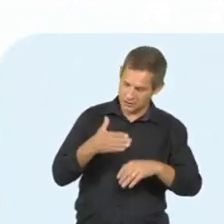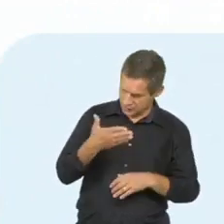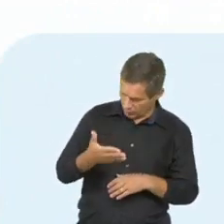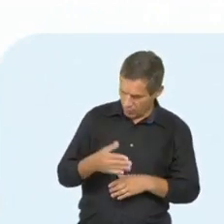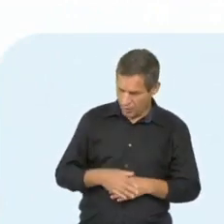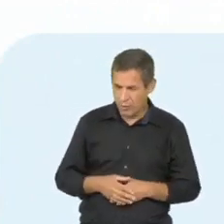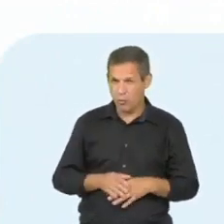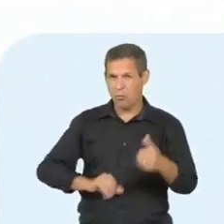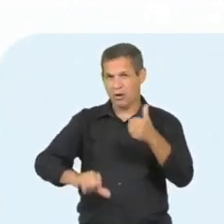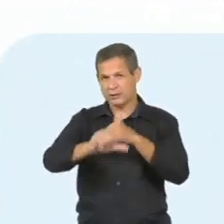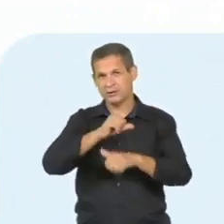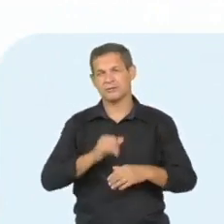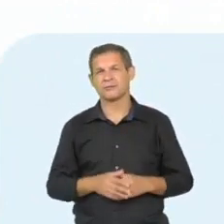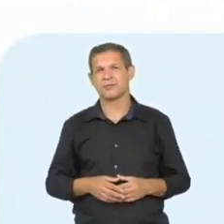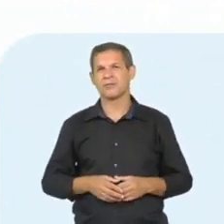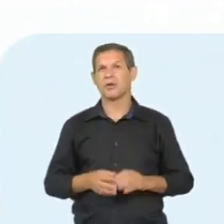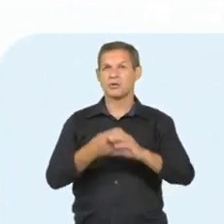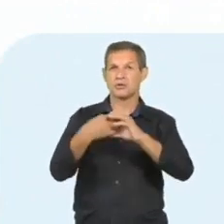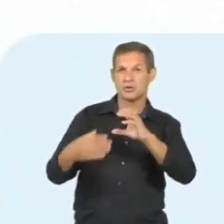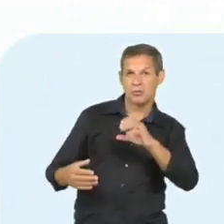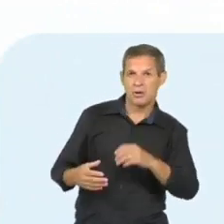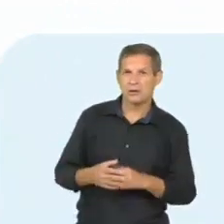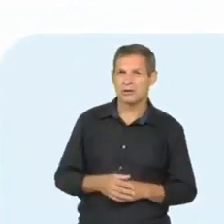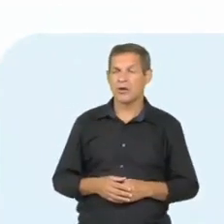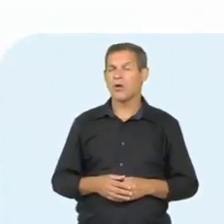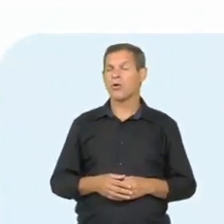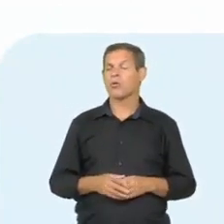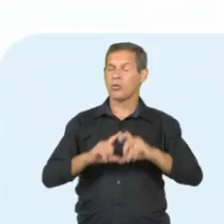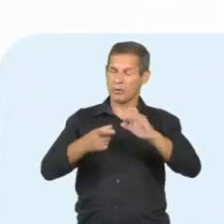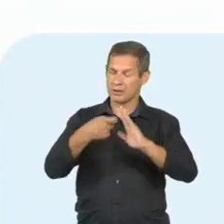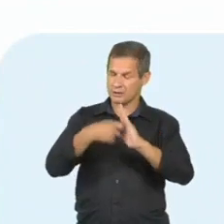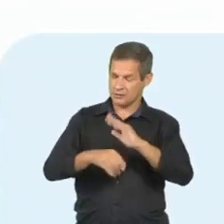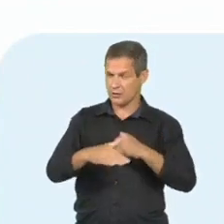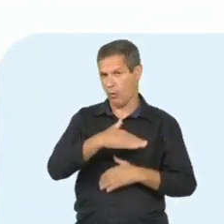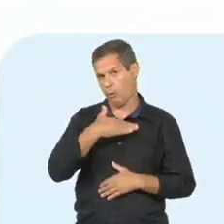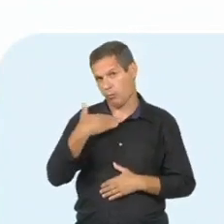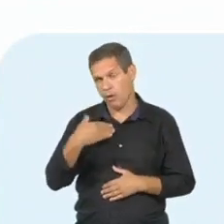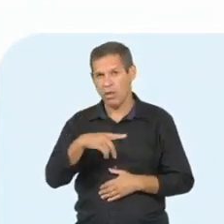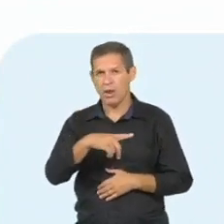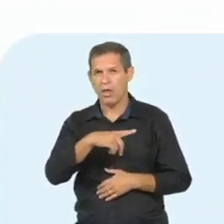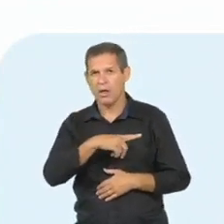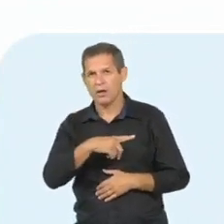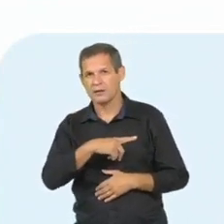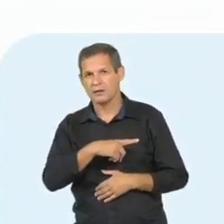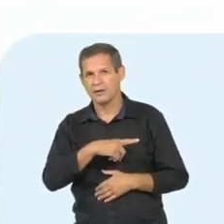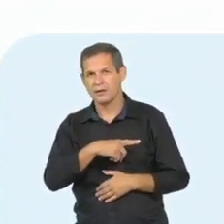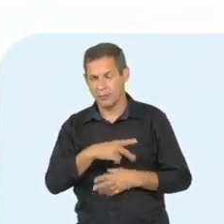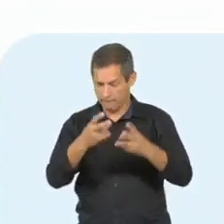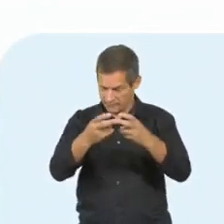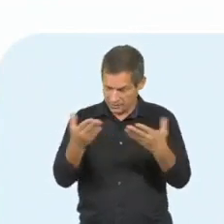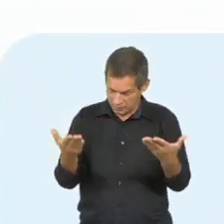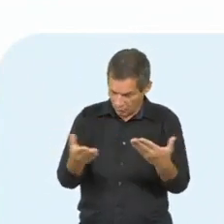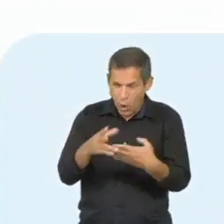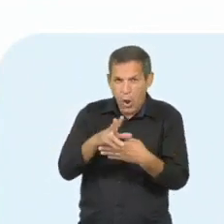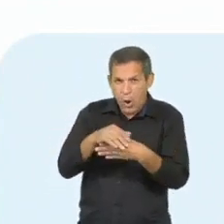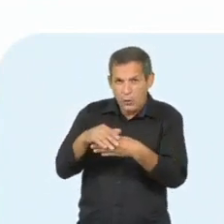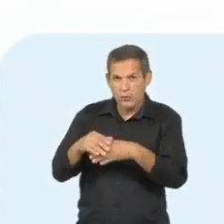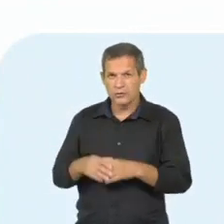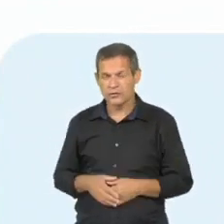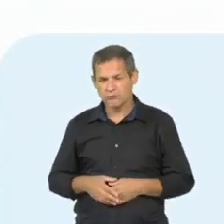a modificação de um perfil com alta taxa de mortalidade devido às, presta atenção aqui,